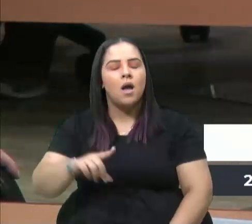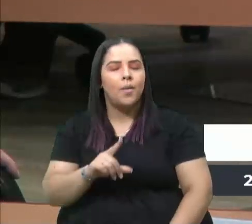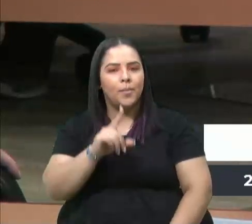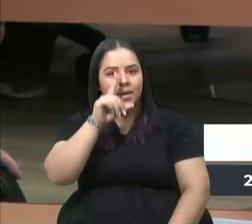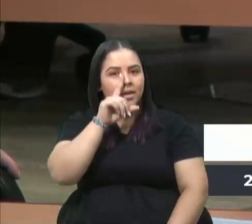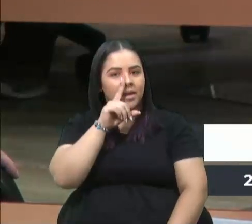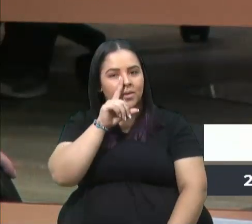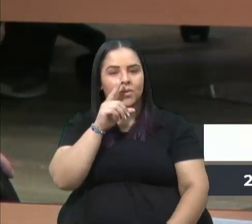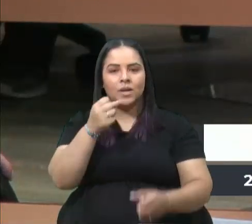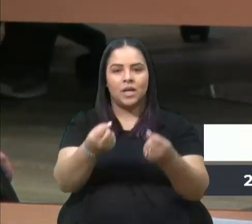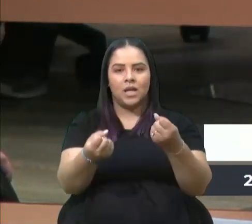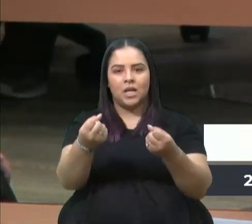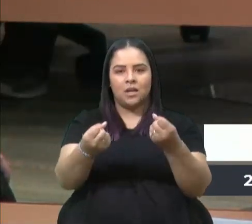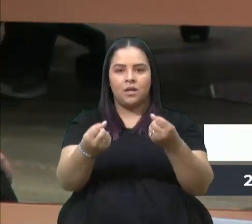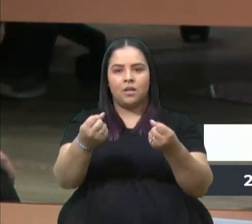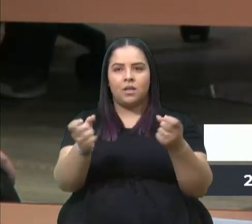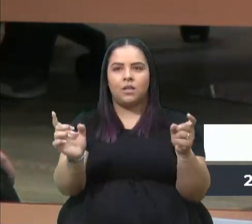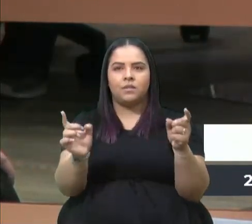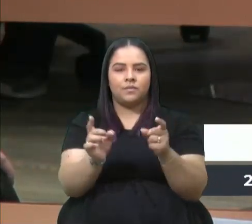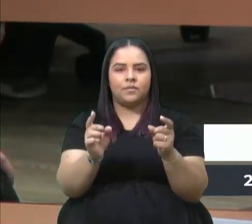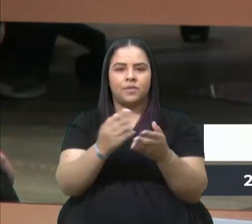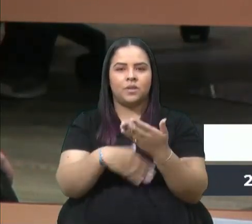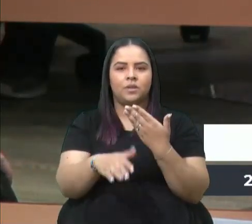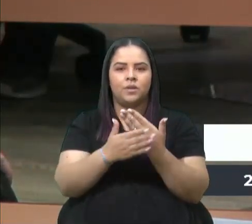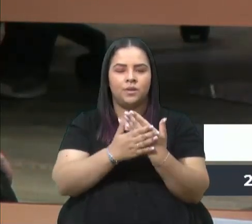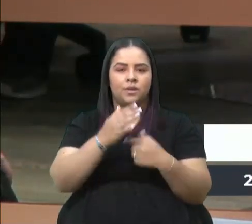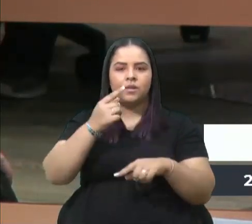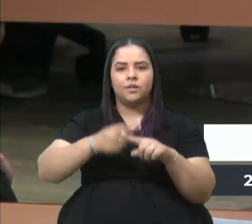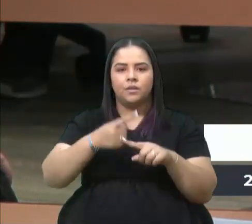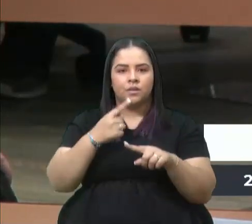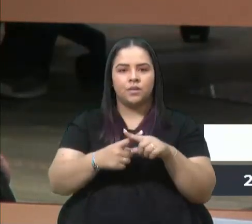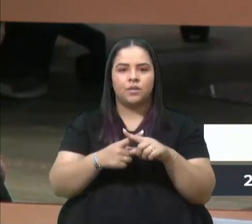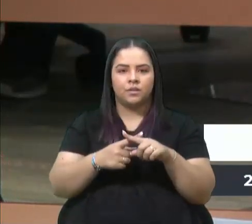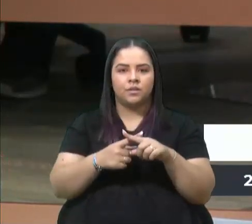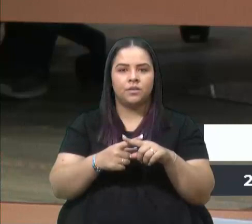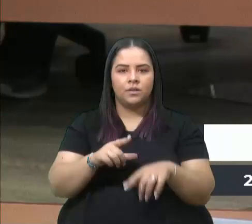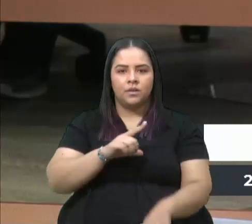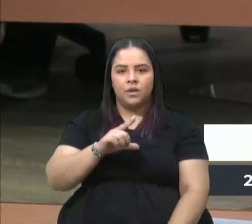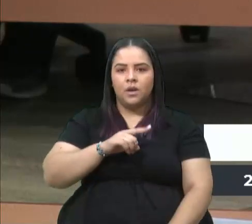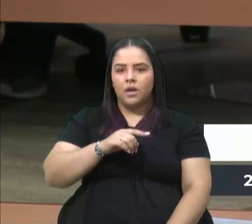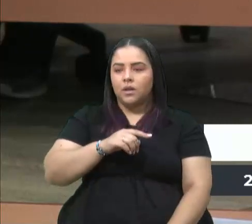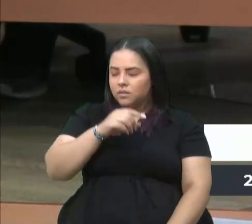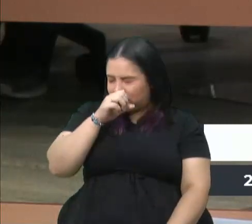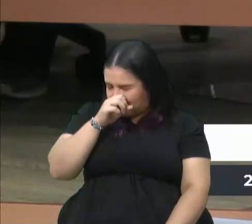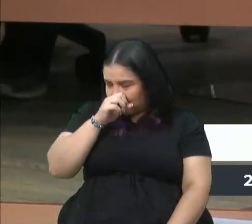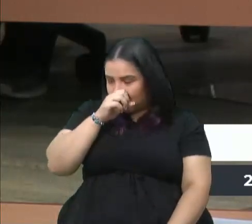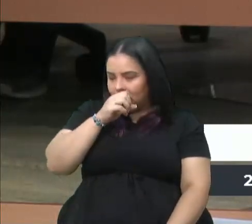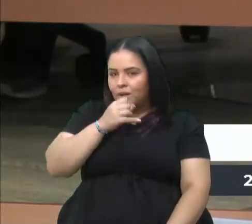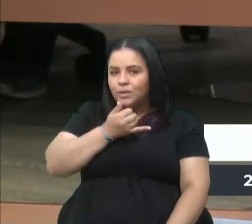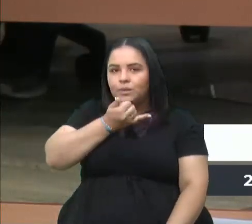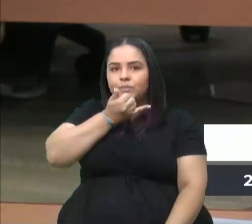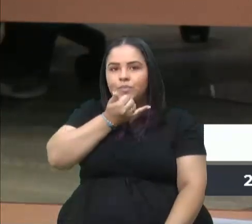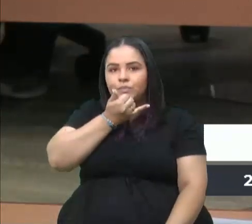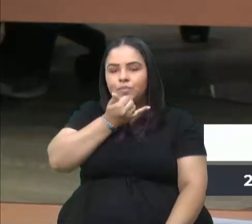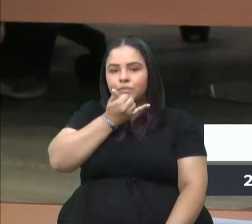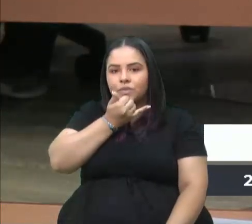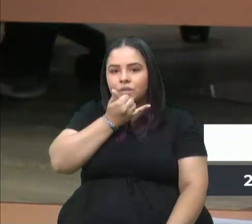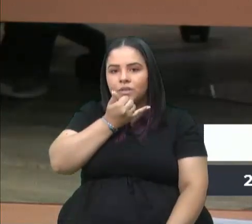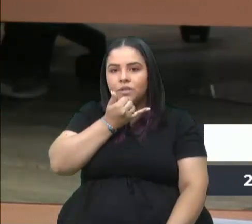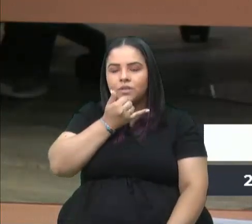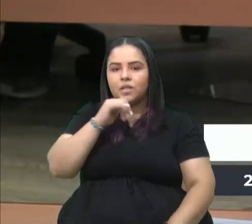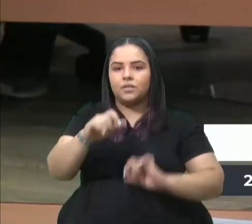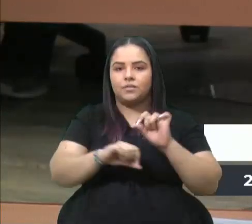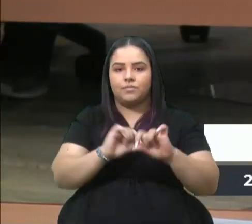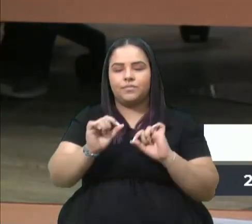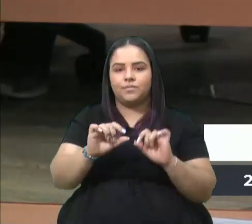carro pequeno e no meio. Tudo consequência de situações que foram feitas erradamente